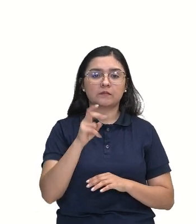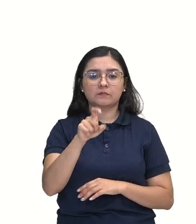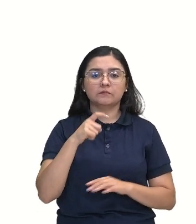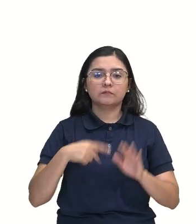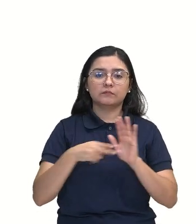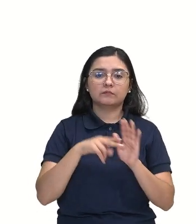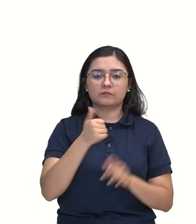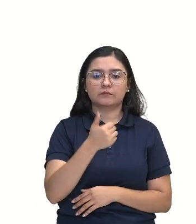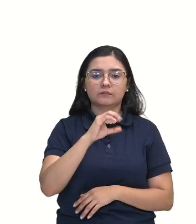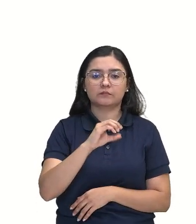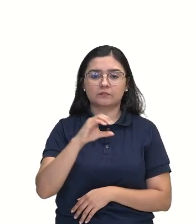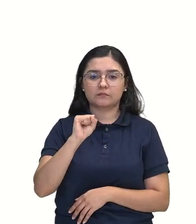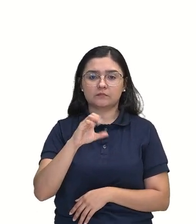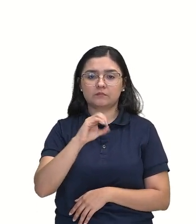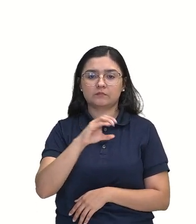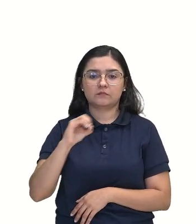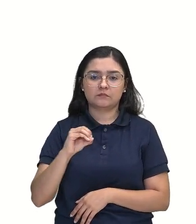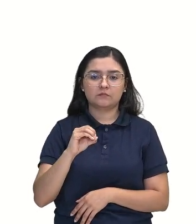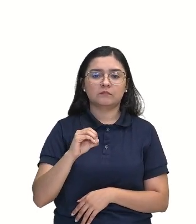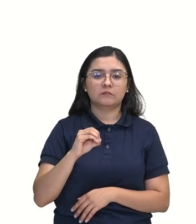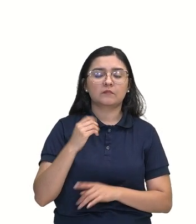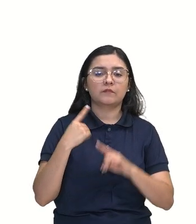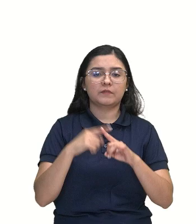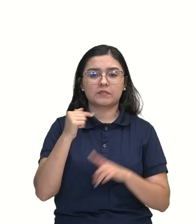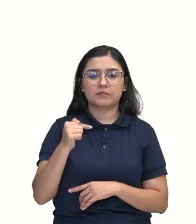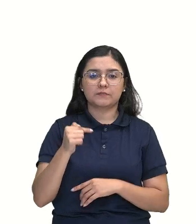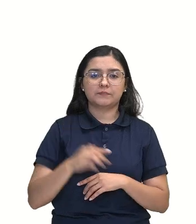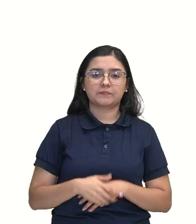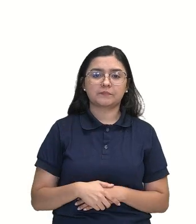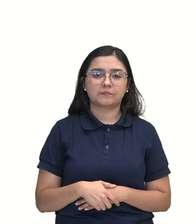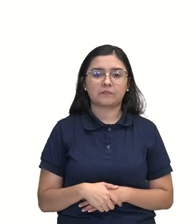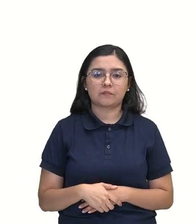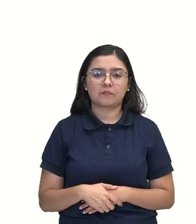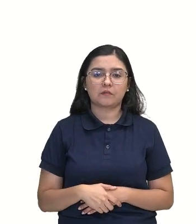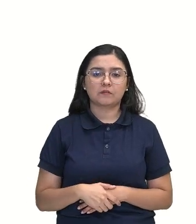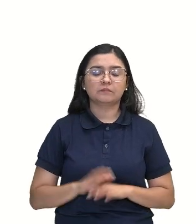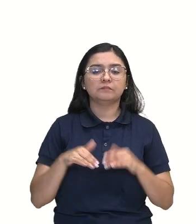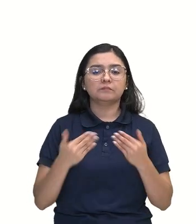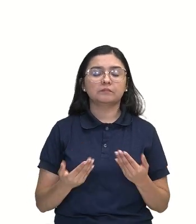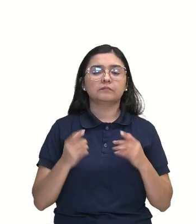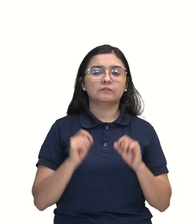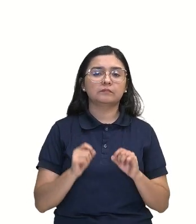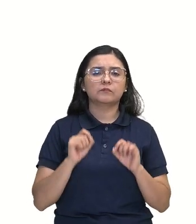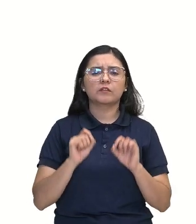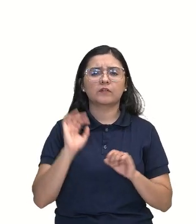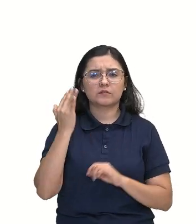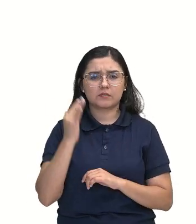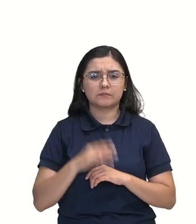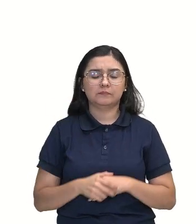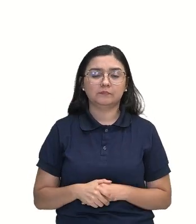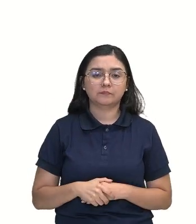a 10.800 vezes 7, perfeito? E aí, nesse caso, o que vai